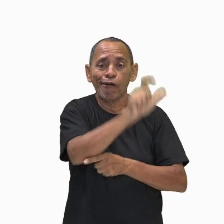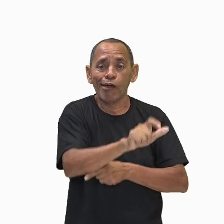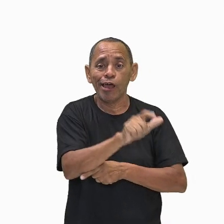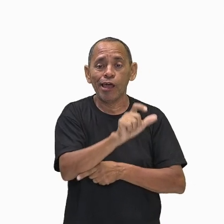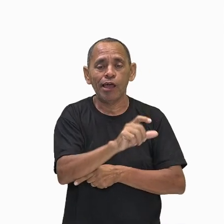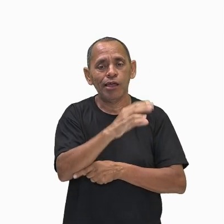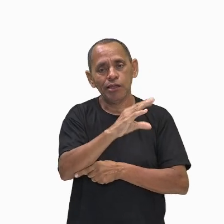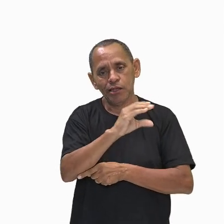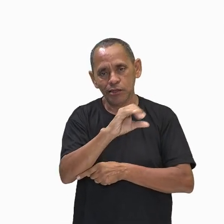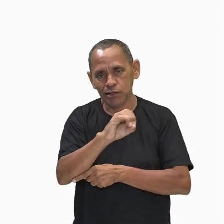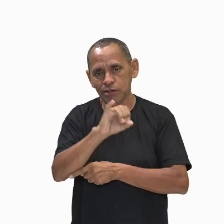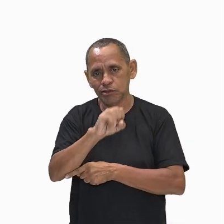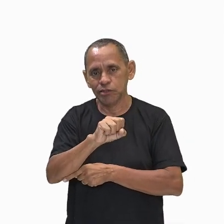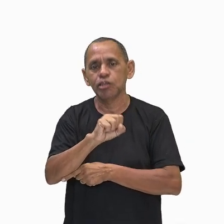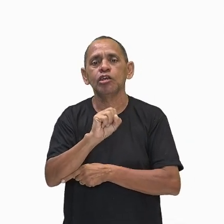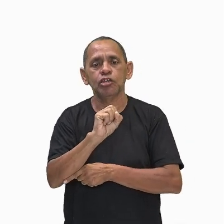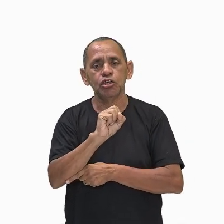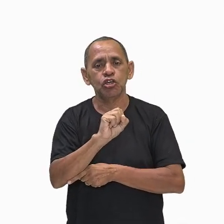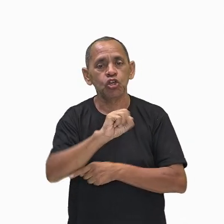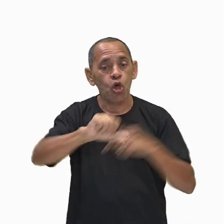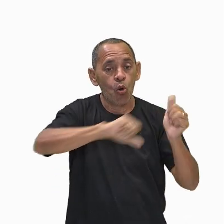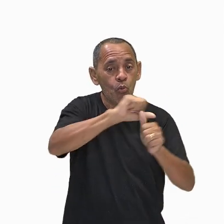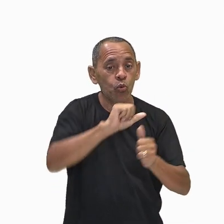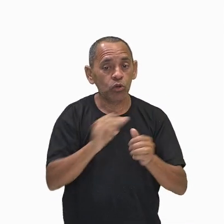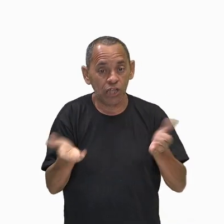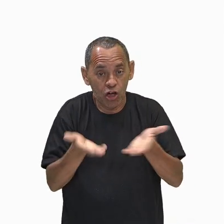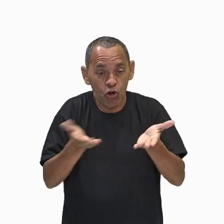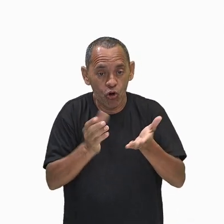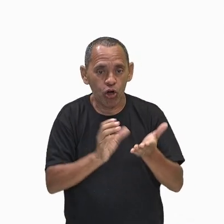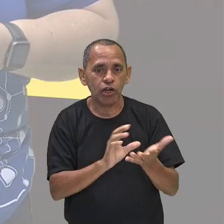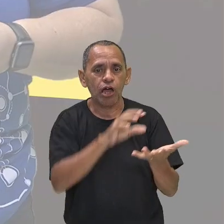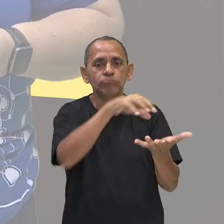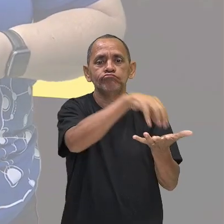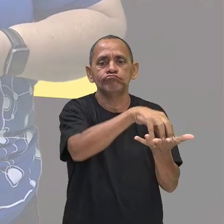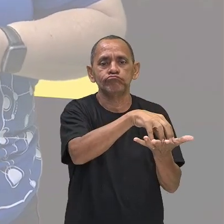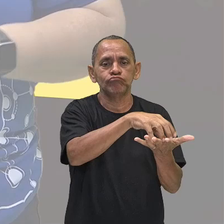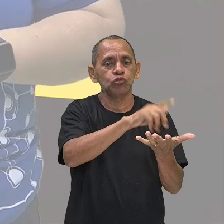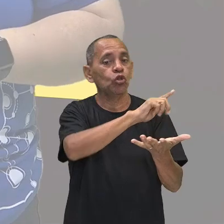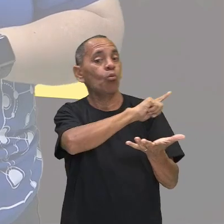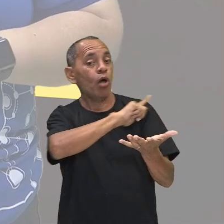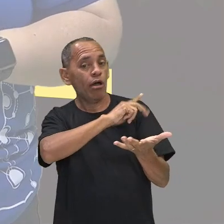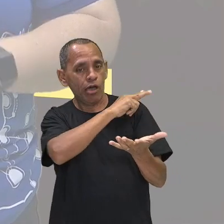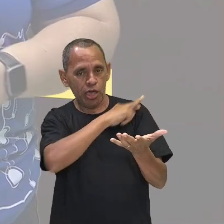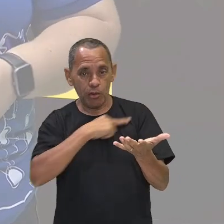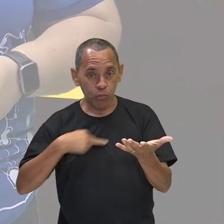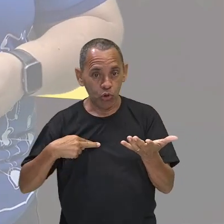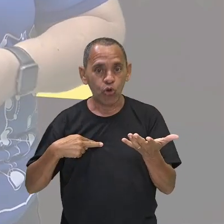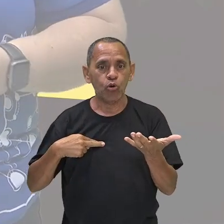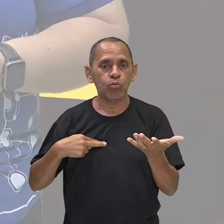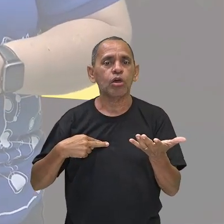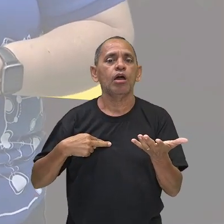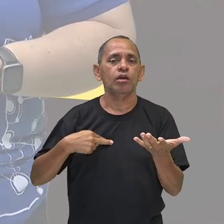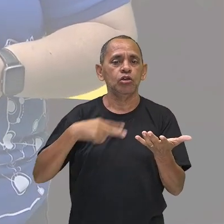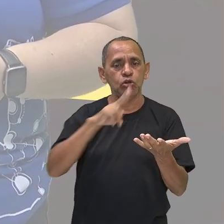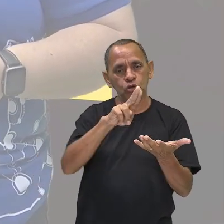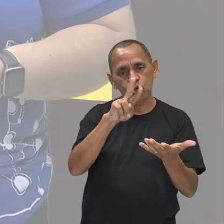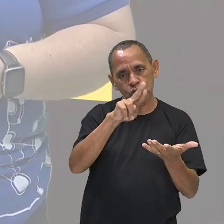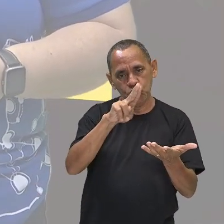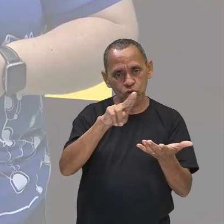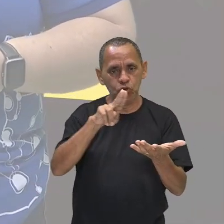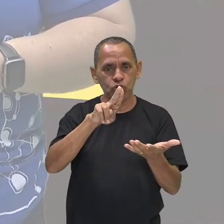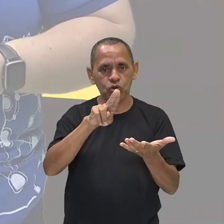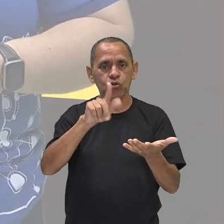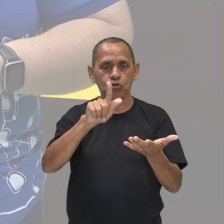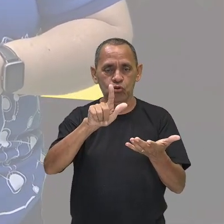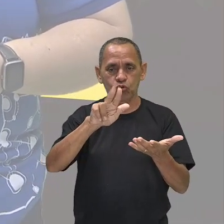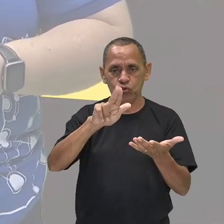aí uma república oriental do Uruguai, tá? Então, olha só, temos aqui uma imagem para vocês, então,